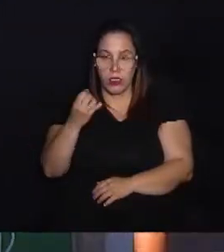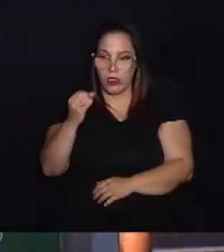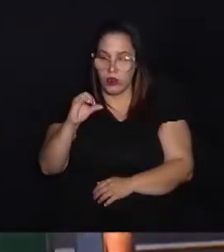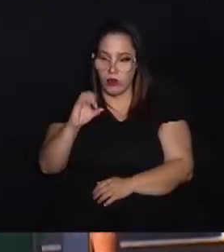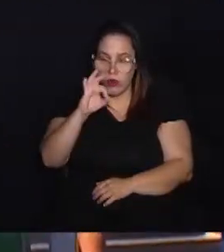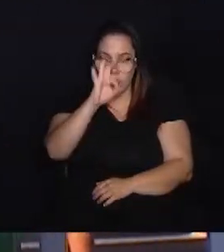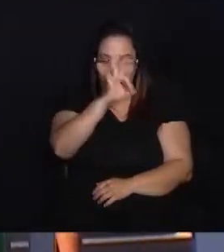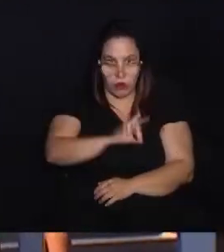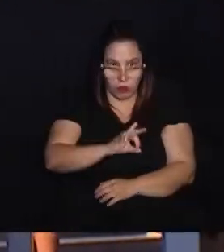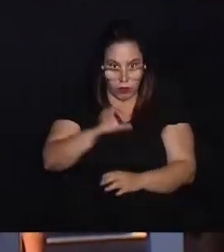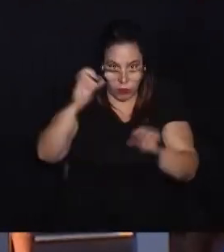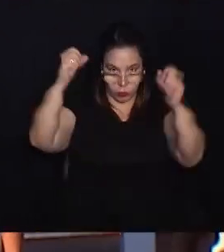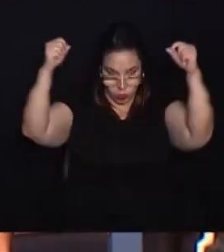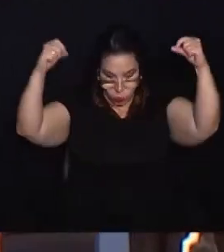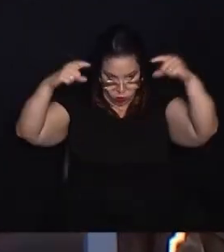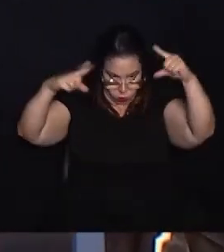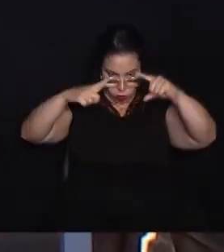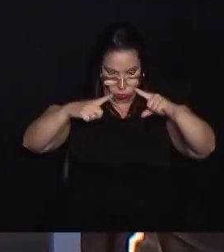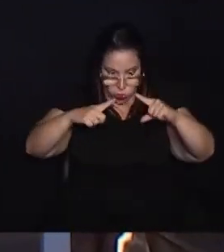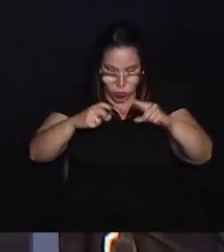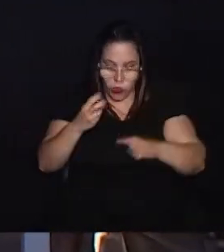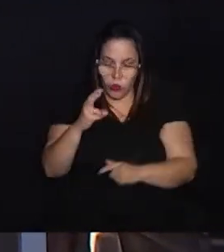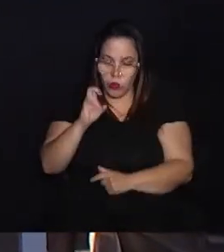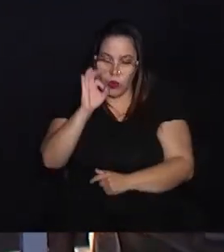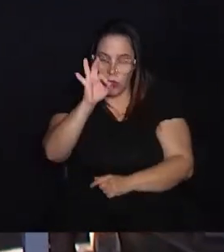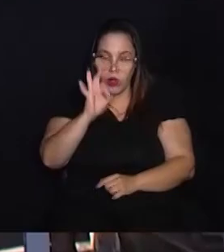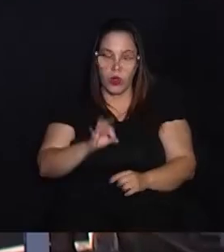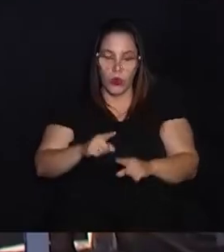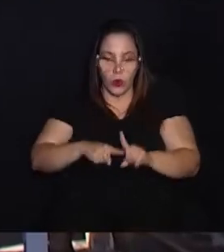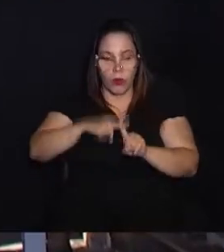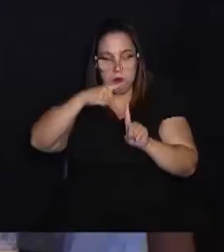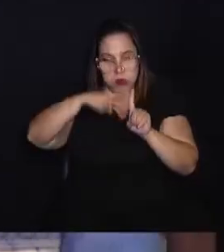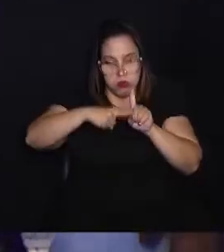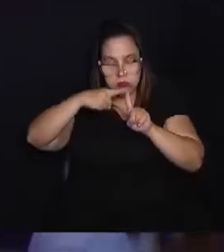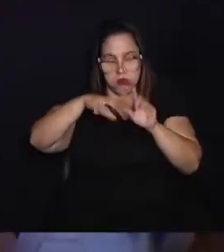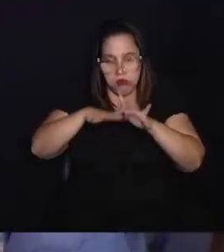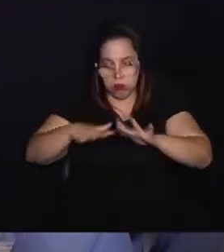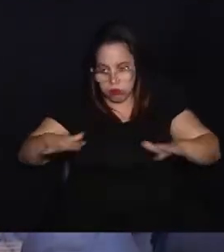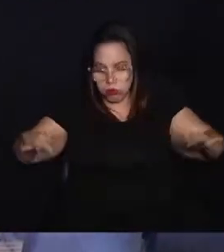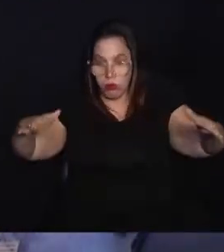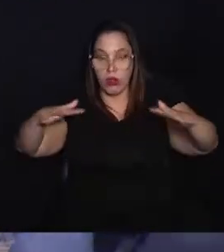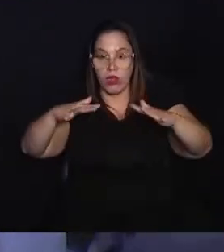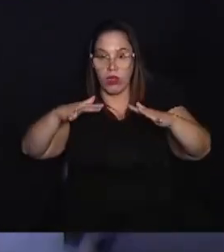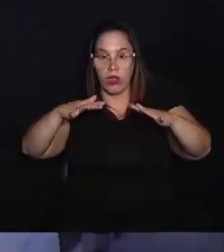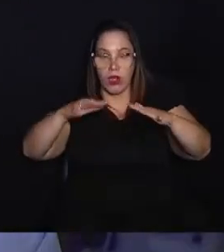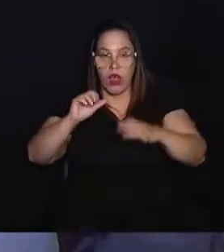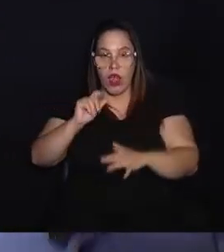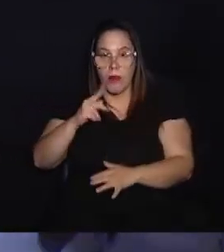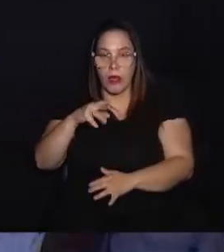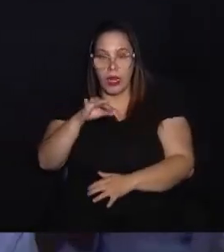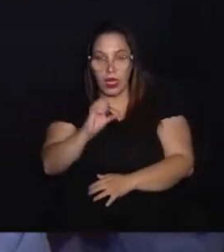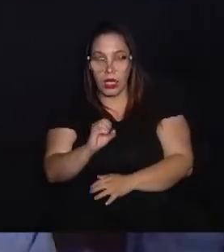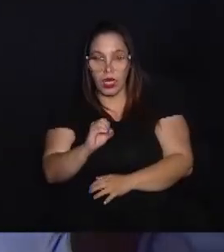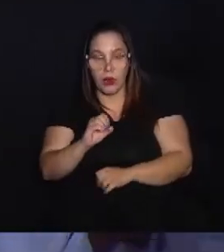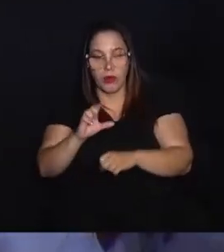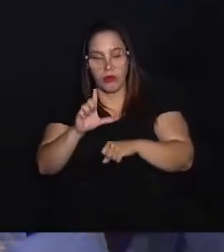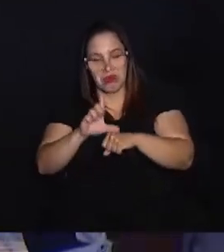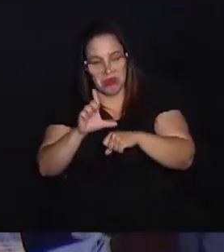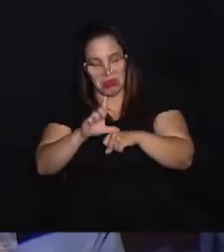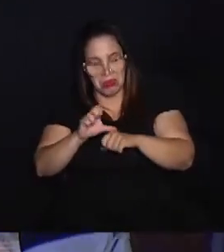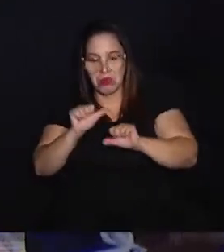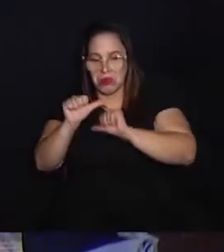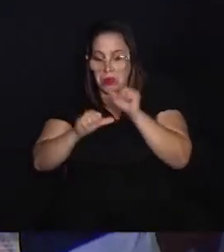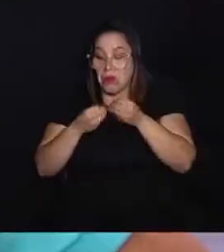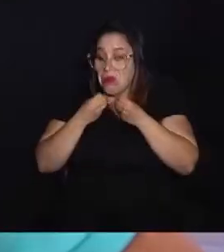raios ultravioletas e reduz em 50% a temperatura do ambiente. Aparecido é comerciante e achou a